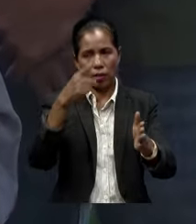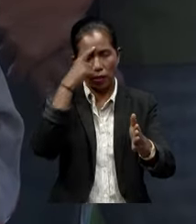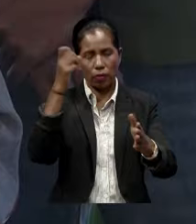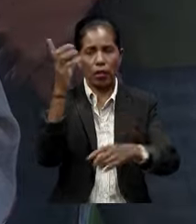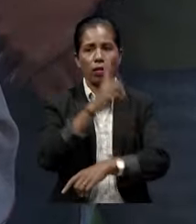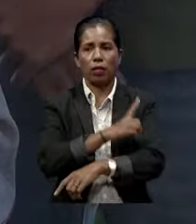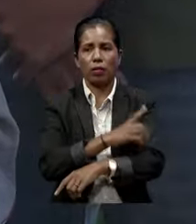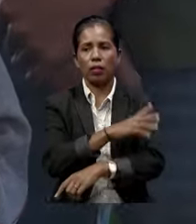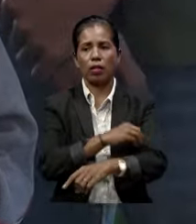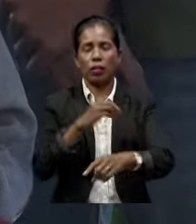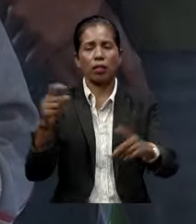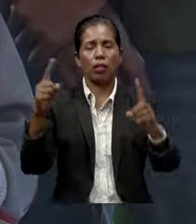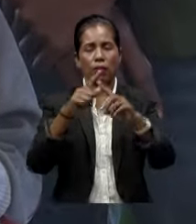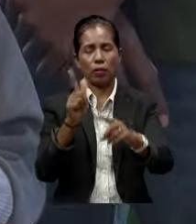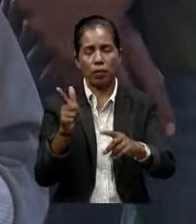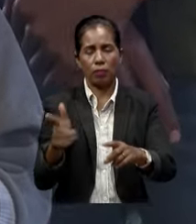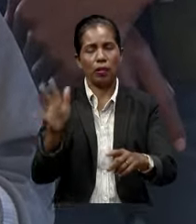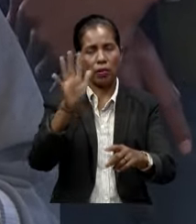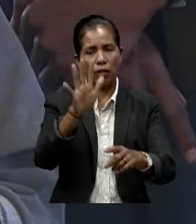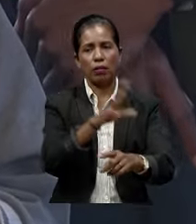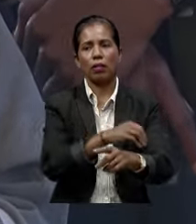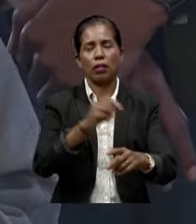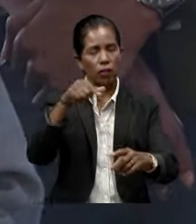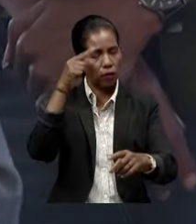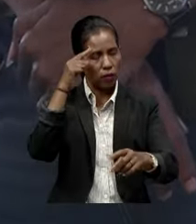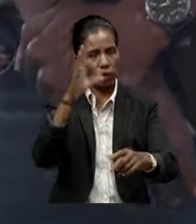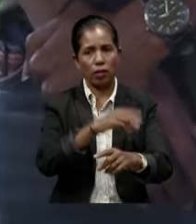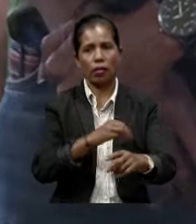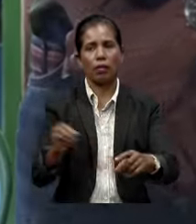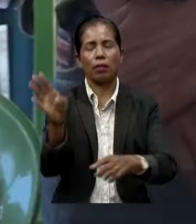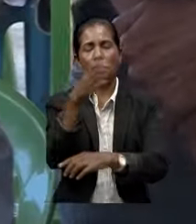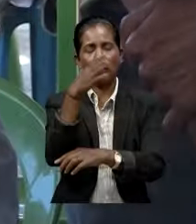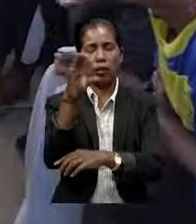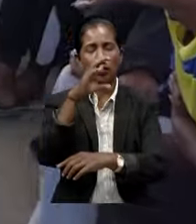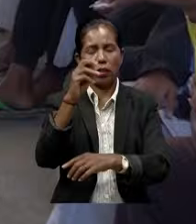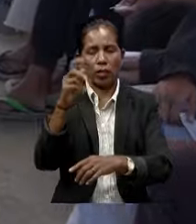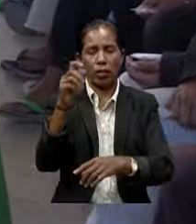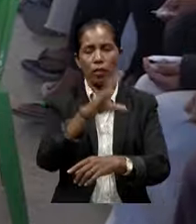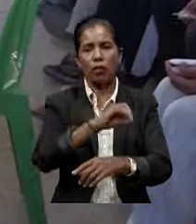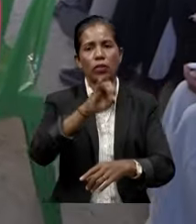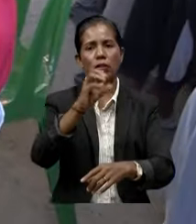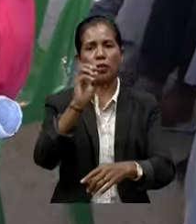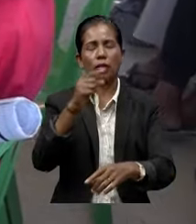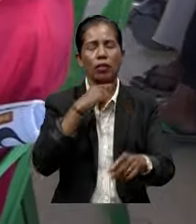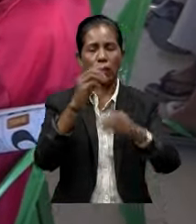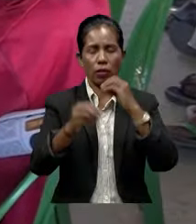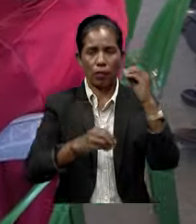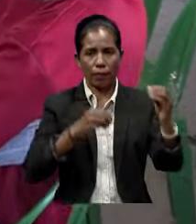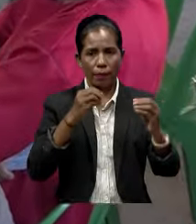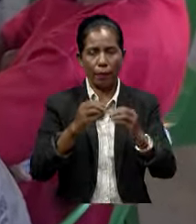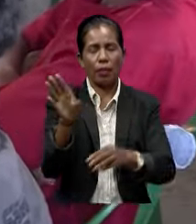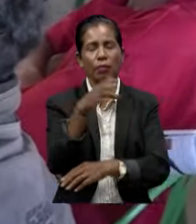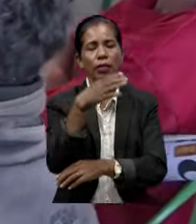lorong consulta popular badala Ruanulu Resin 5 ne, governo dada bandeira CNRT, Jorge Serrano explica katak